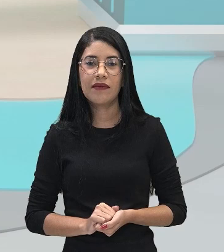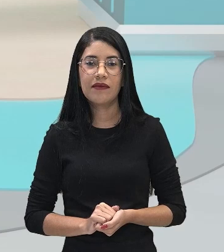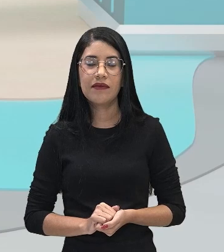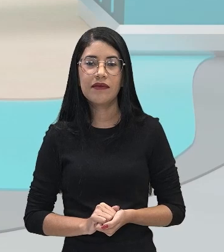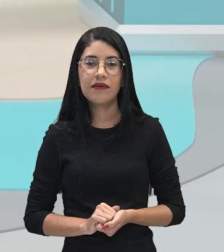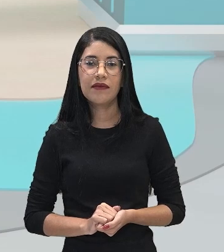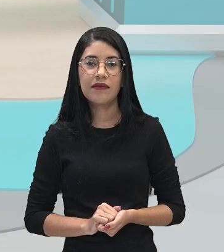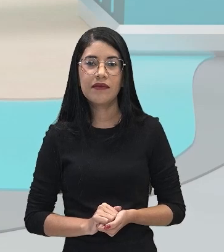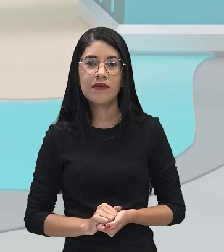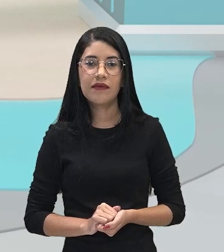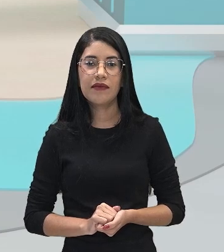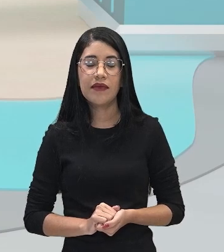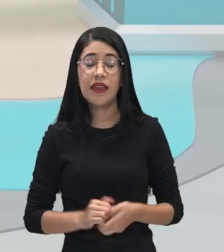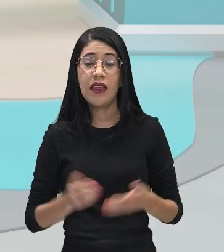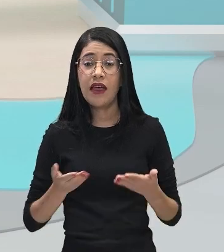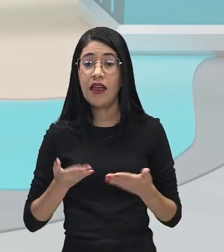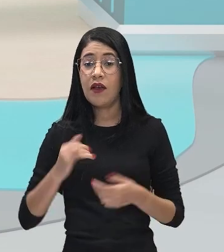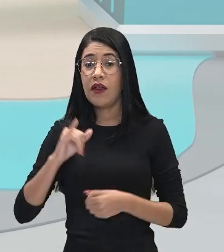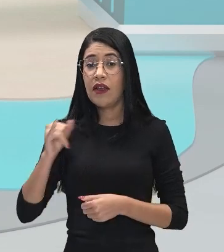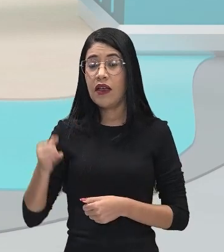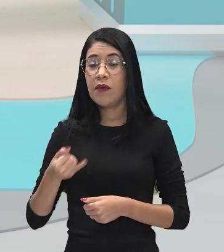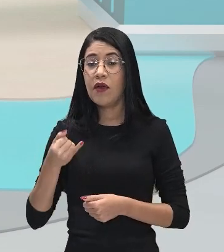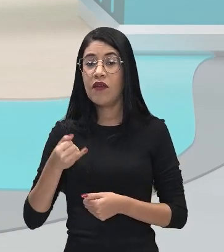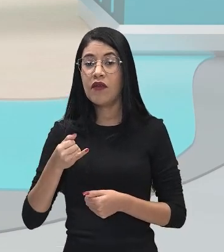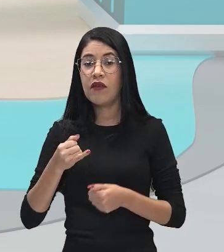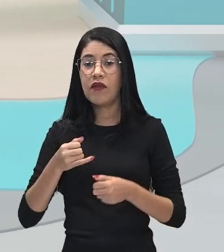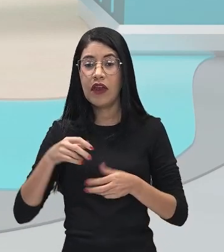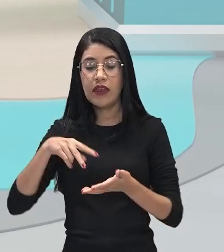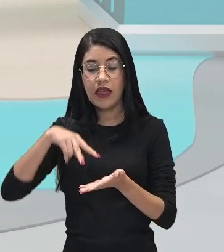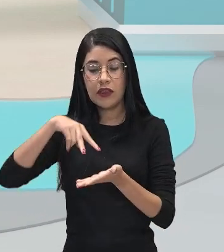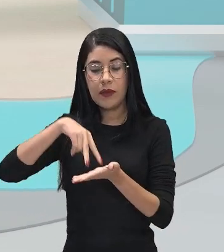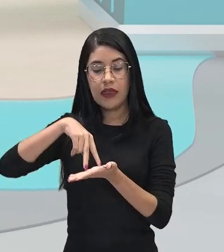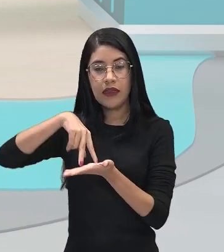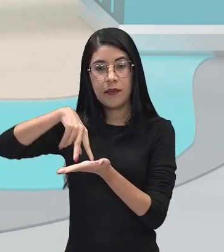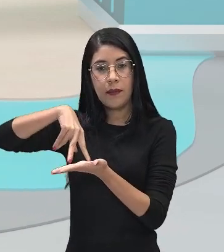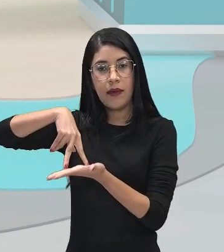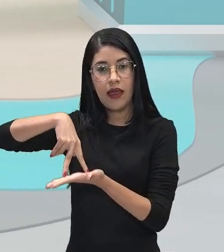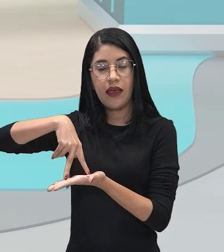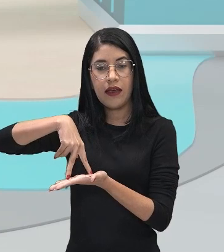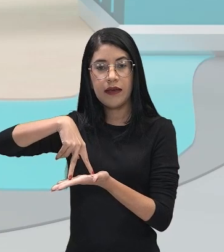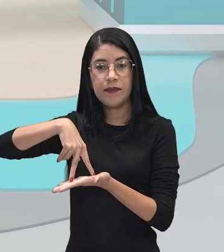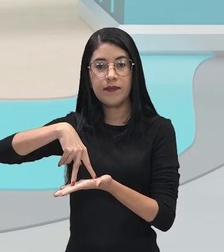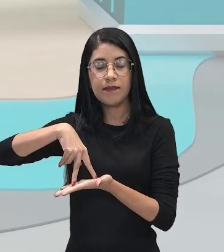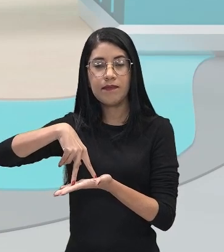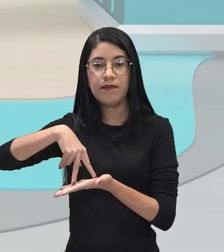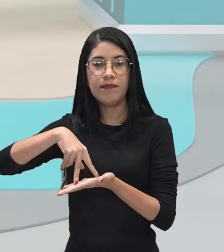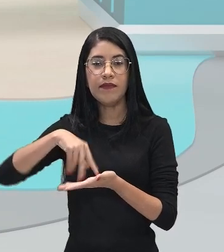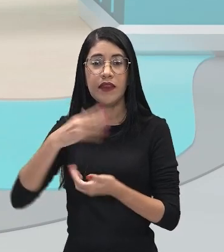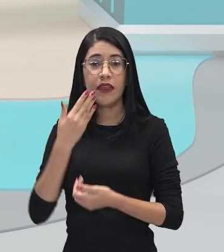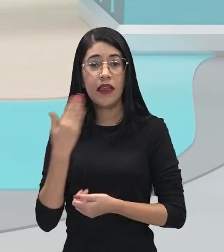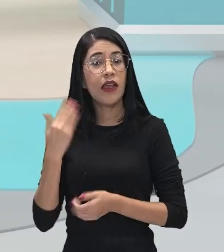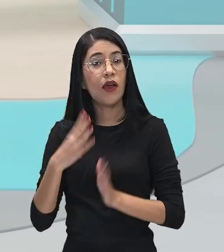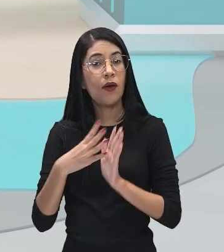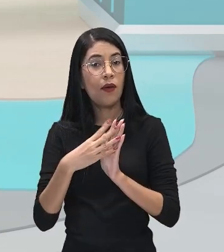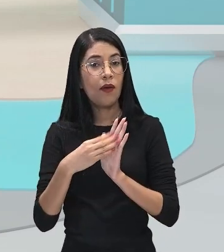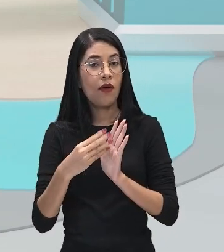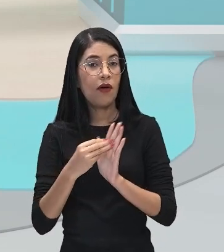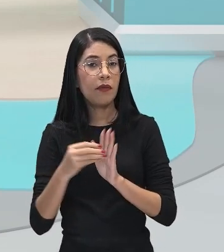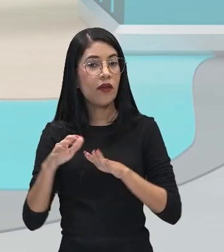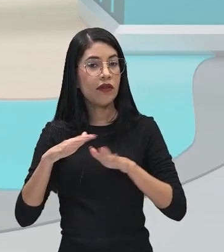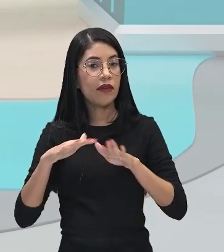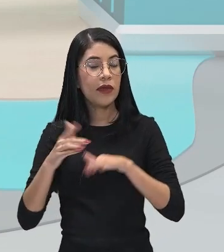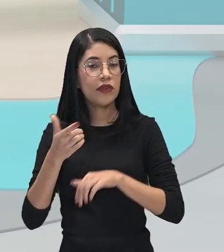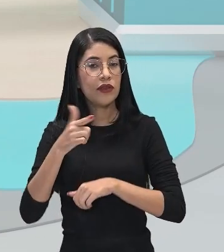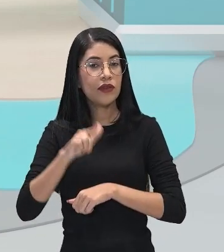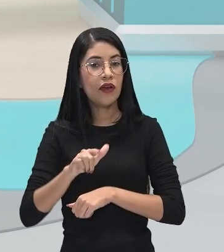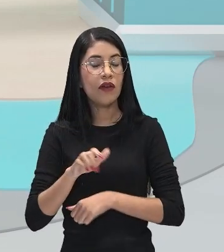Ó, aproveita que tá aqui, afasta a perna lateralmente, joga o bracinho lá em cima, só